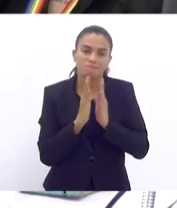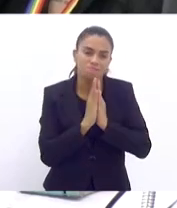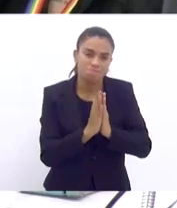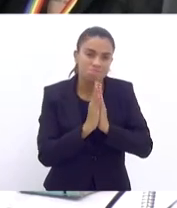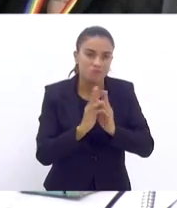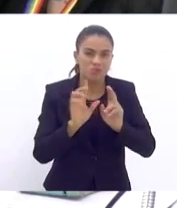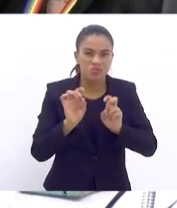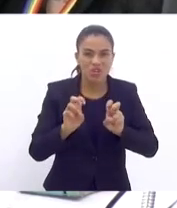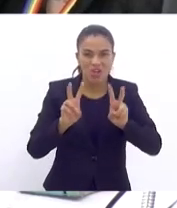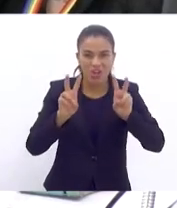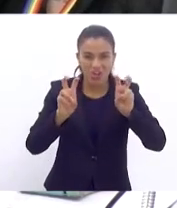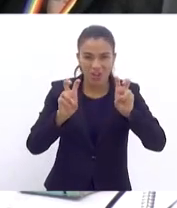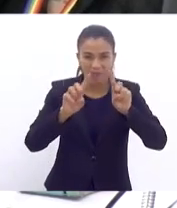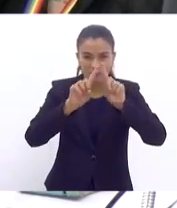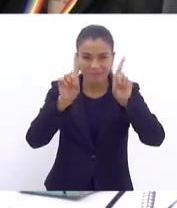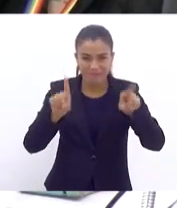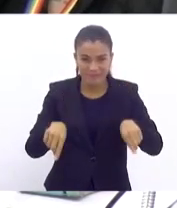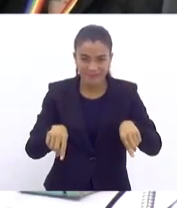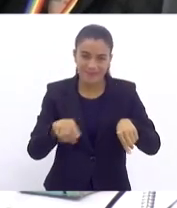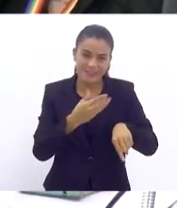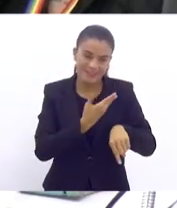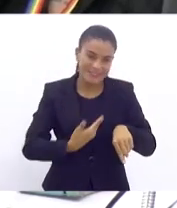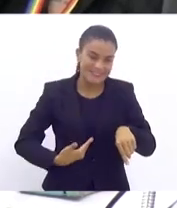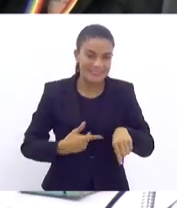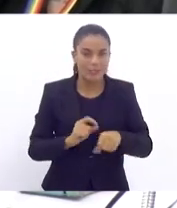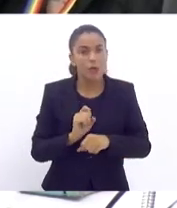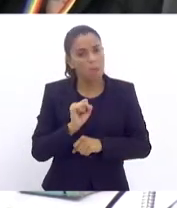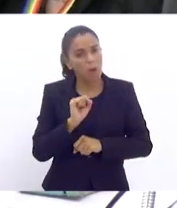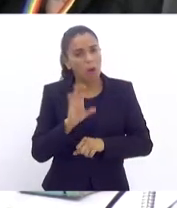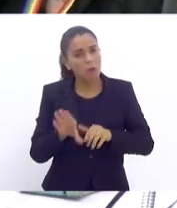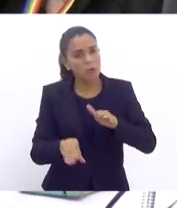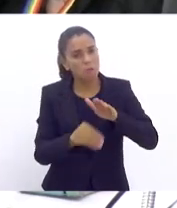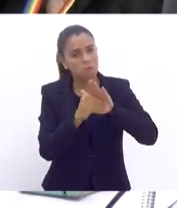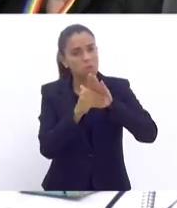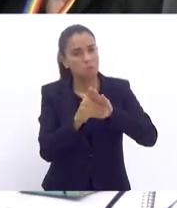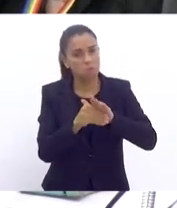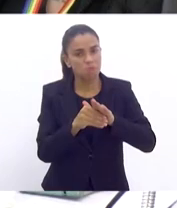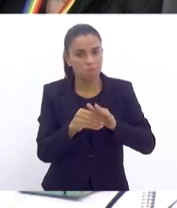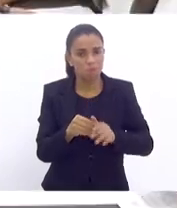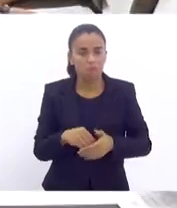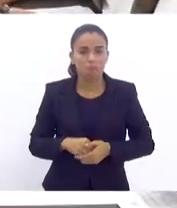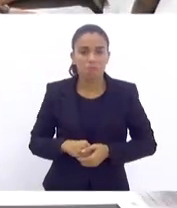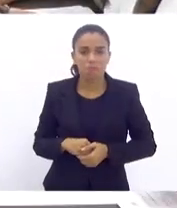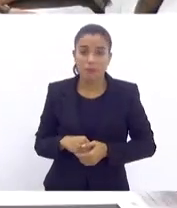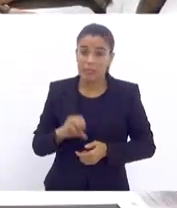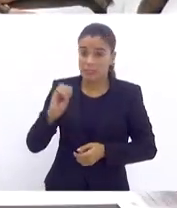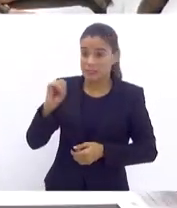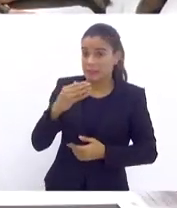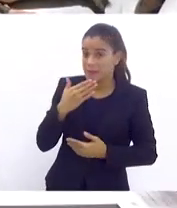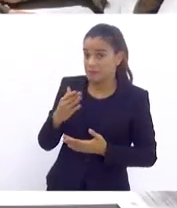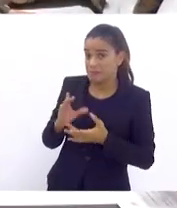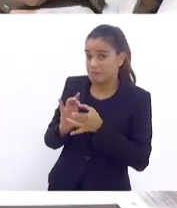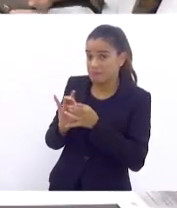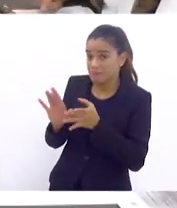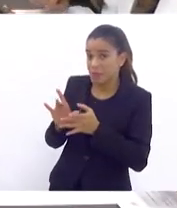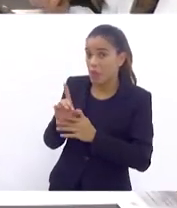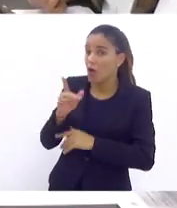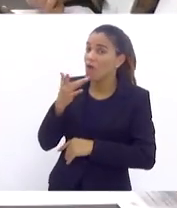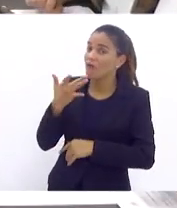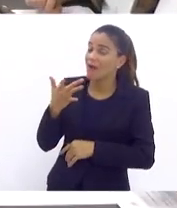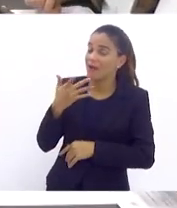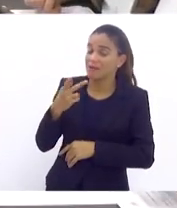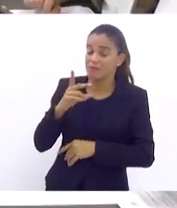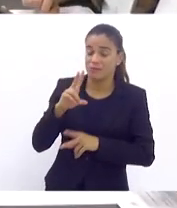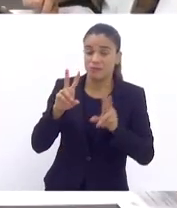servidores eu acho que a gente primeiro fala você me permite o direito do trabalhador no